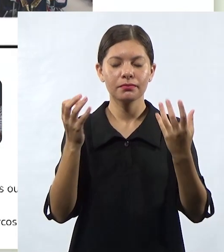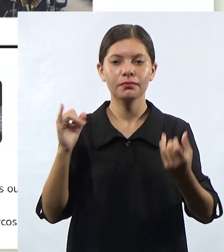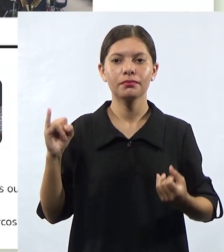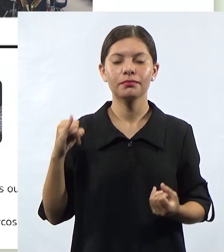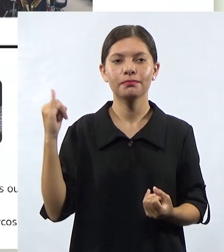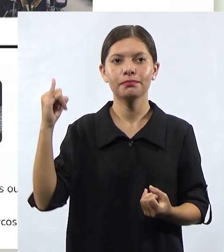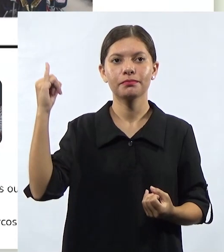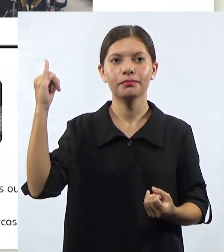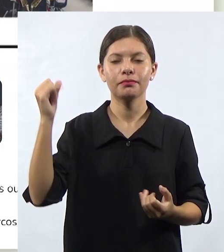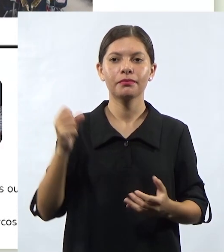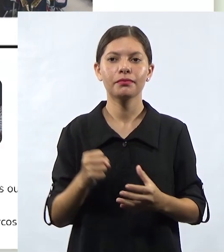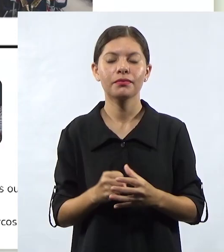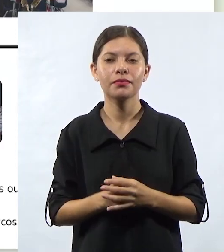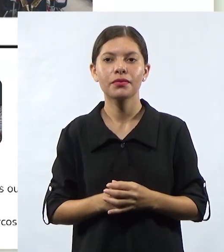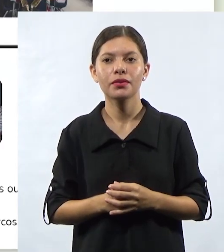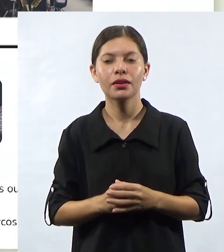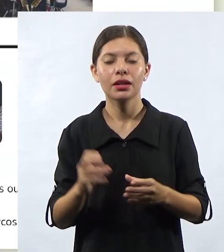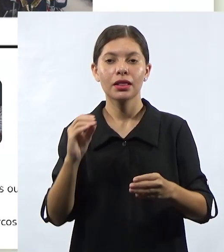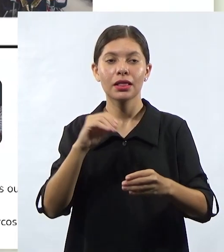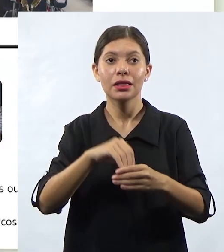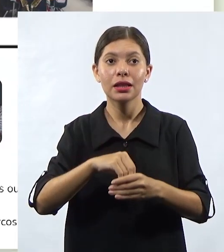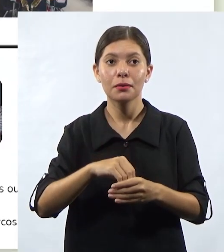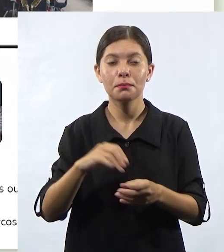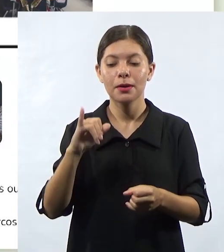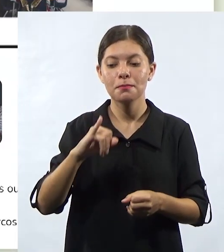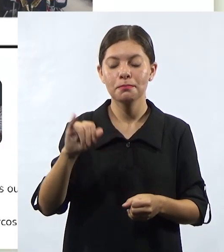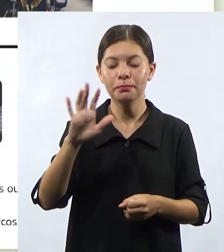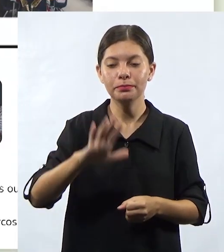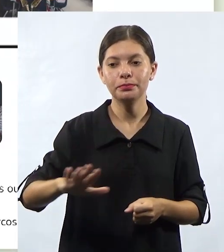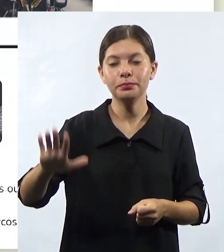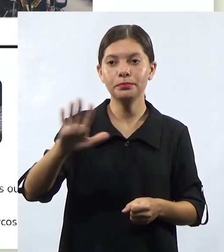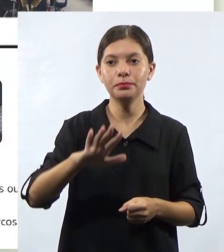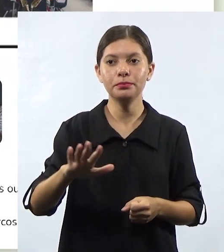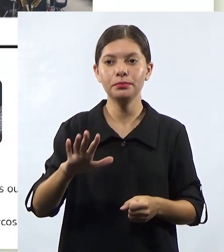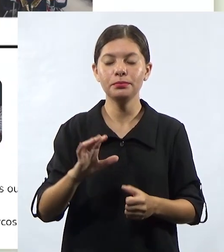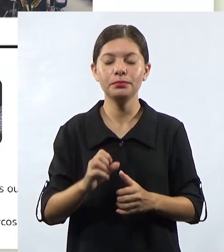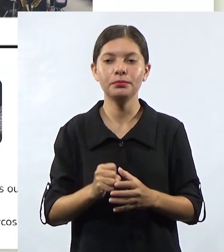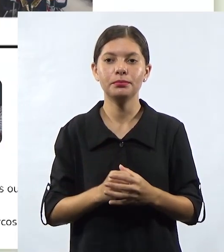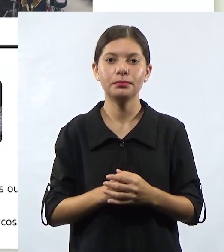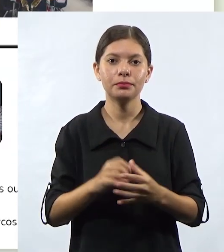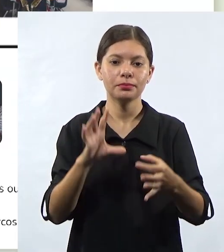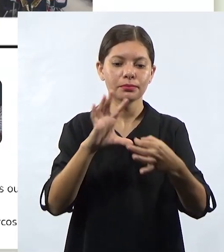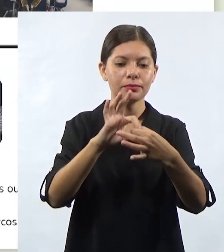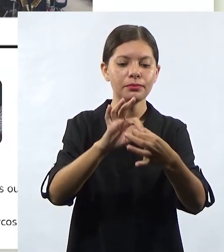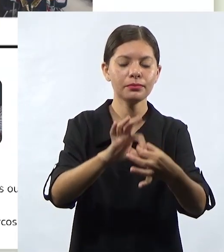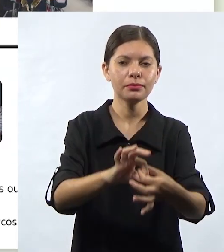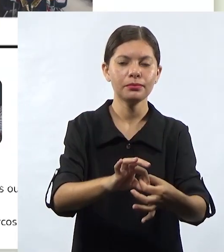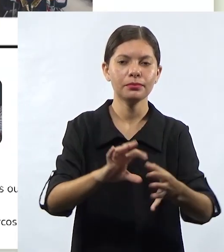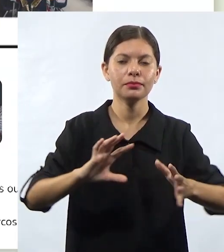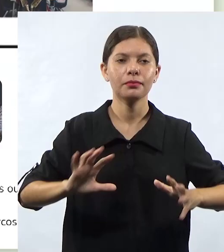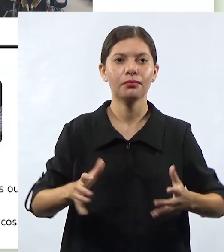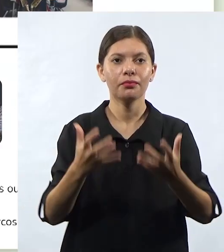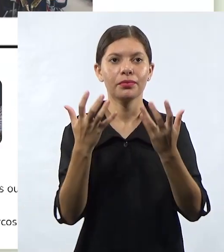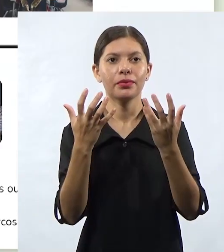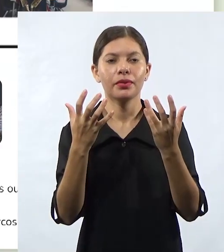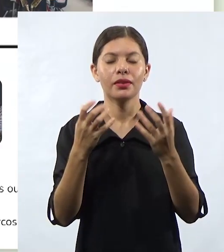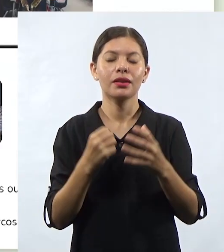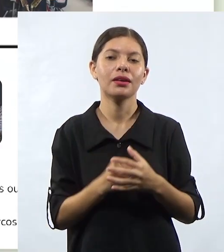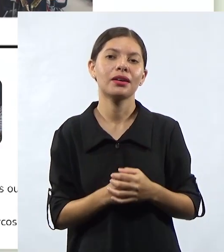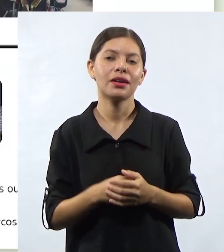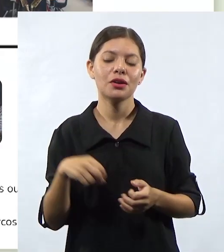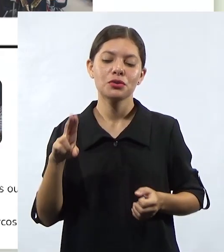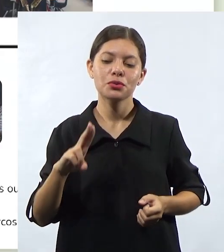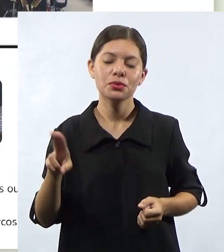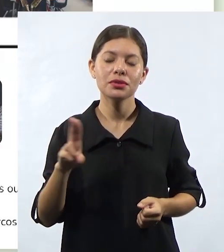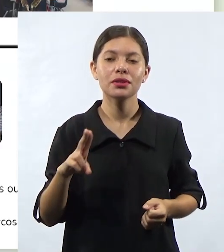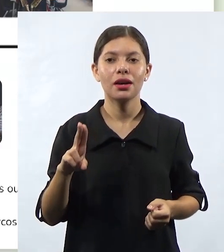Saulo comentou, né? Inclua elementos visuais ou ícones que possam contextualizar seus marcos, que a gente falou que aí